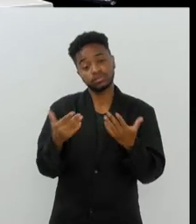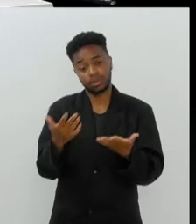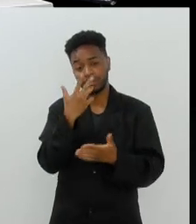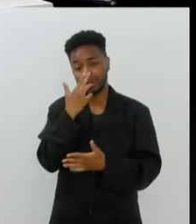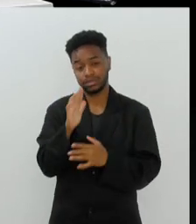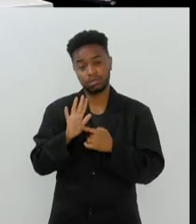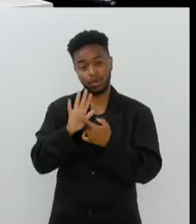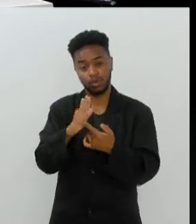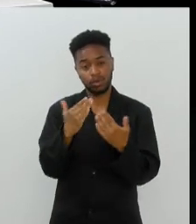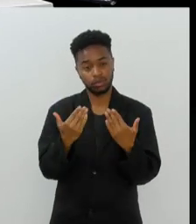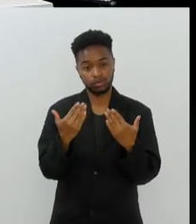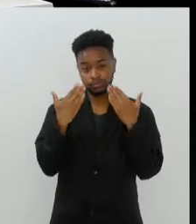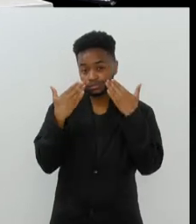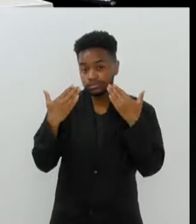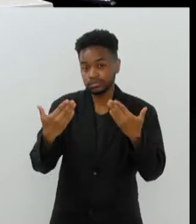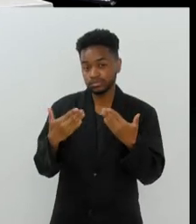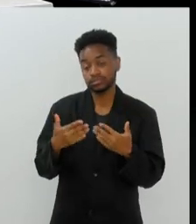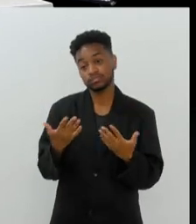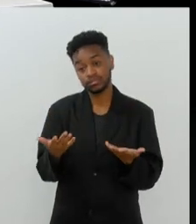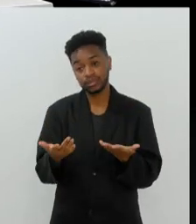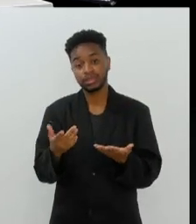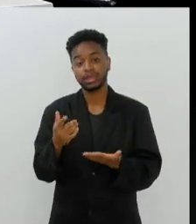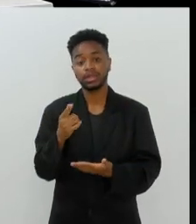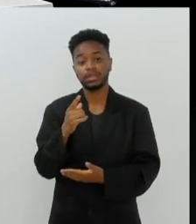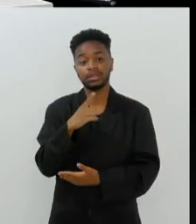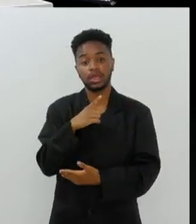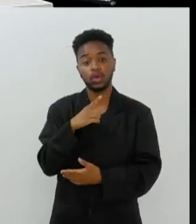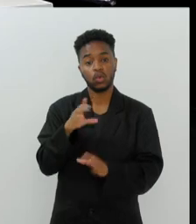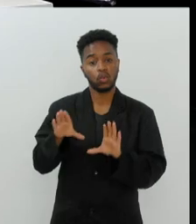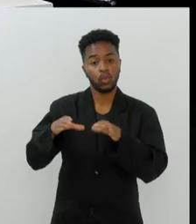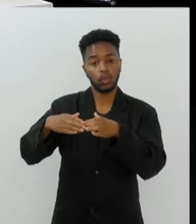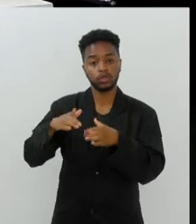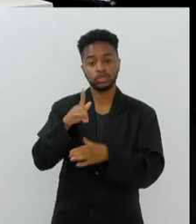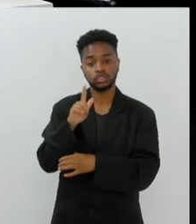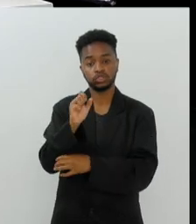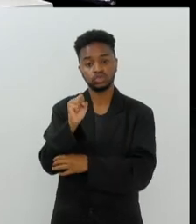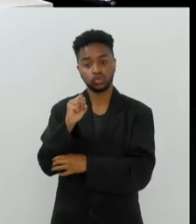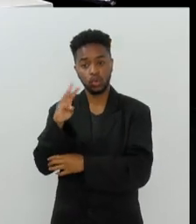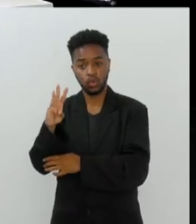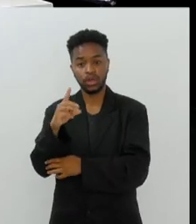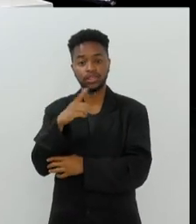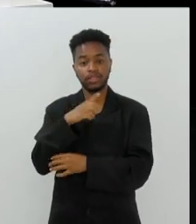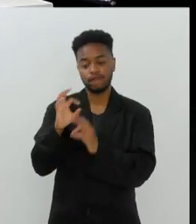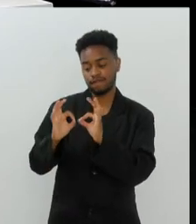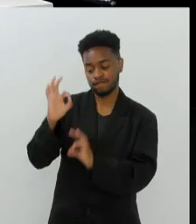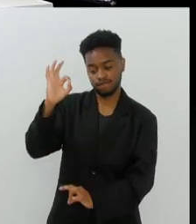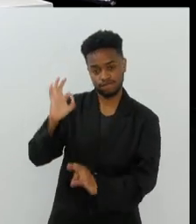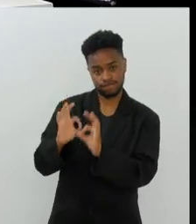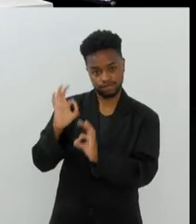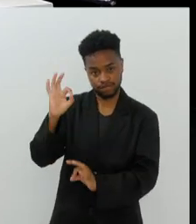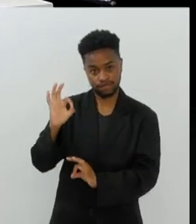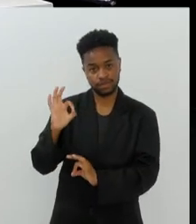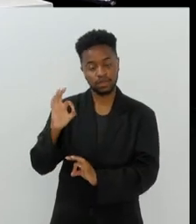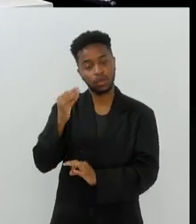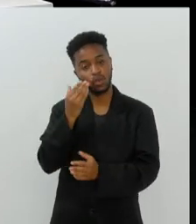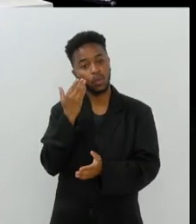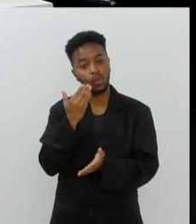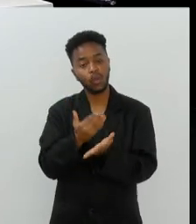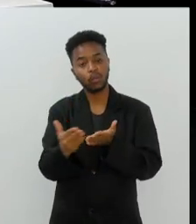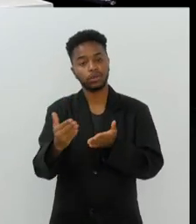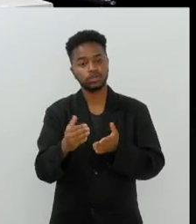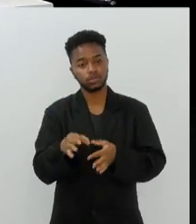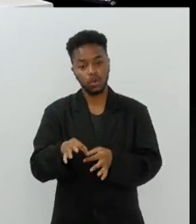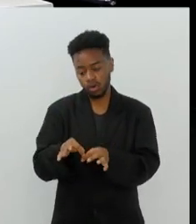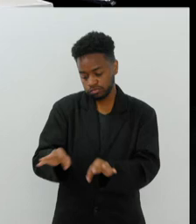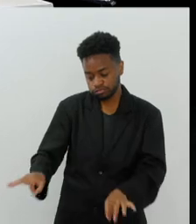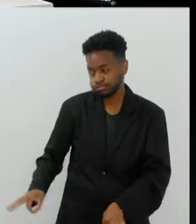acho que os músculos aparecem mais. Aí chegou a Luciana Tecidio, do G-Show, lá no camarim com uma fita métrica. E aí começou a